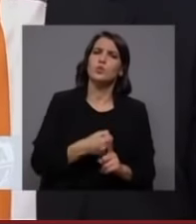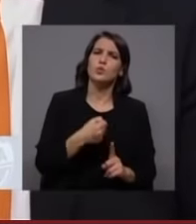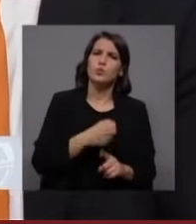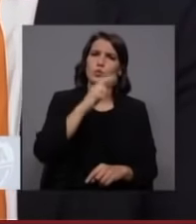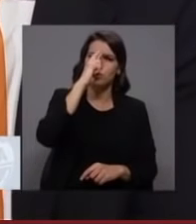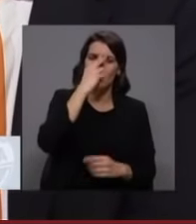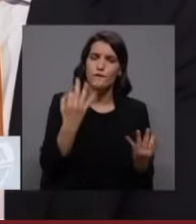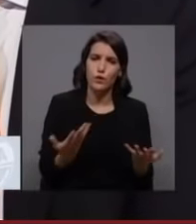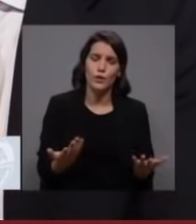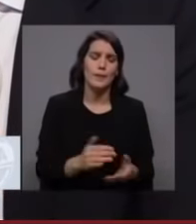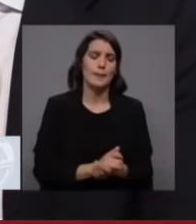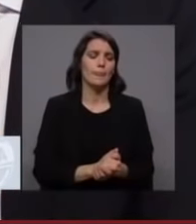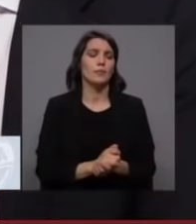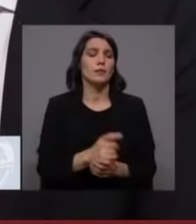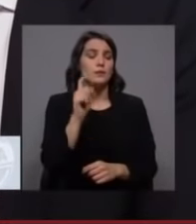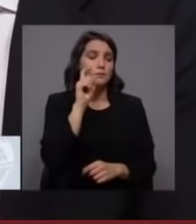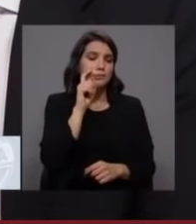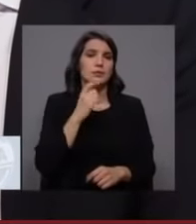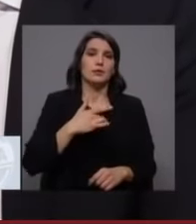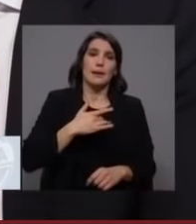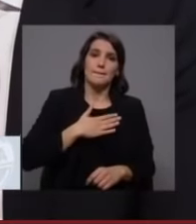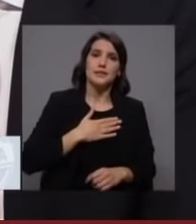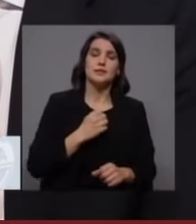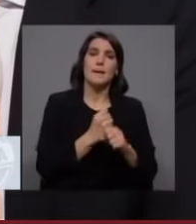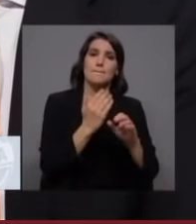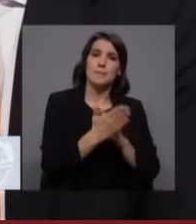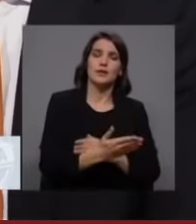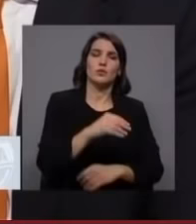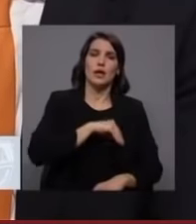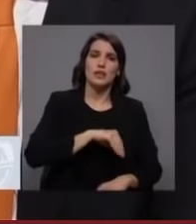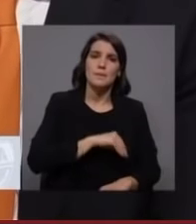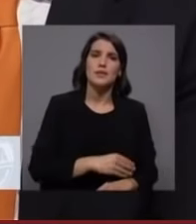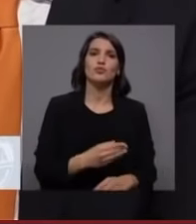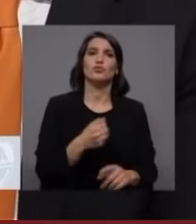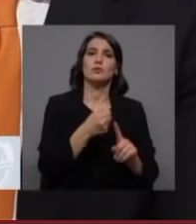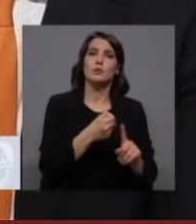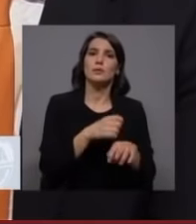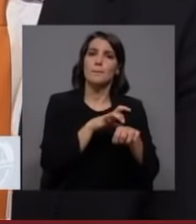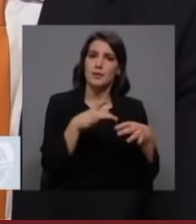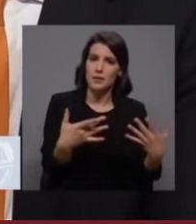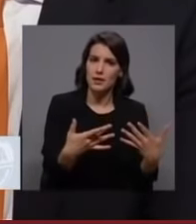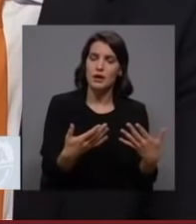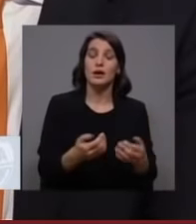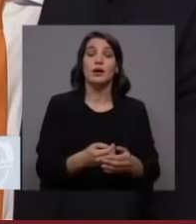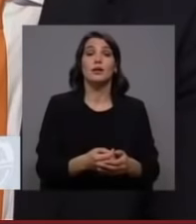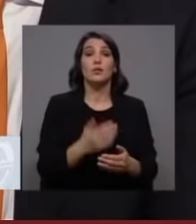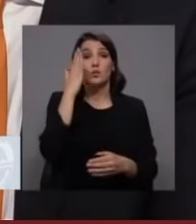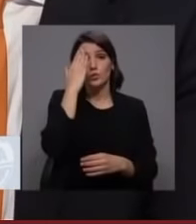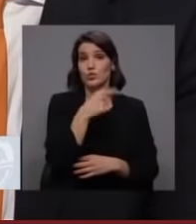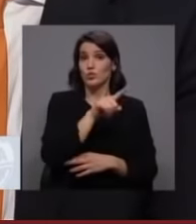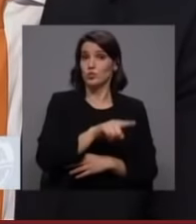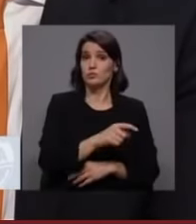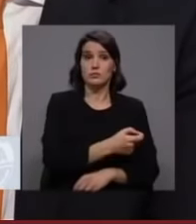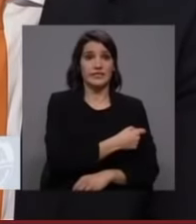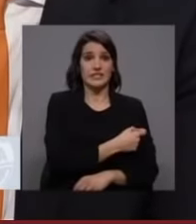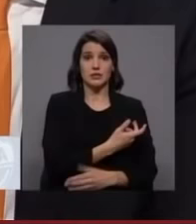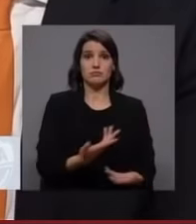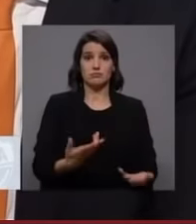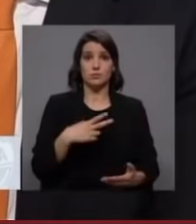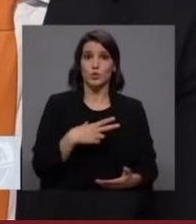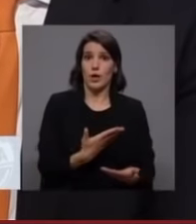que temos mantido para curtir empresas pedir emprego de rendimentos e combater a pênis bastão número um da vacinação